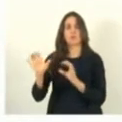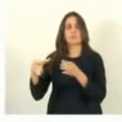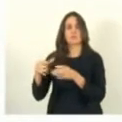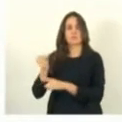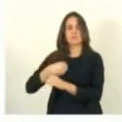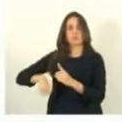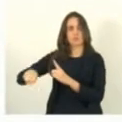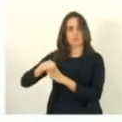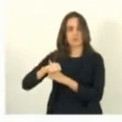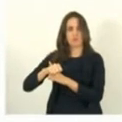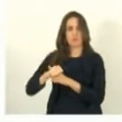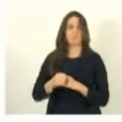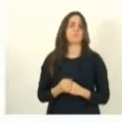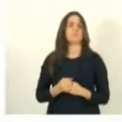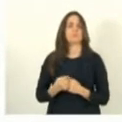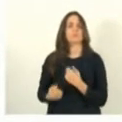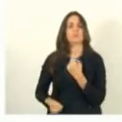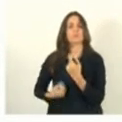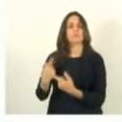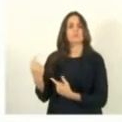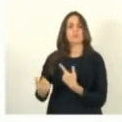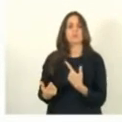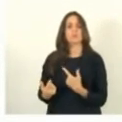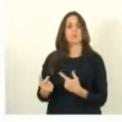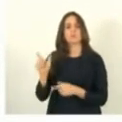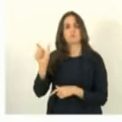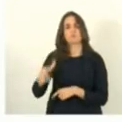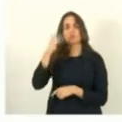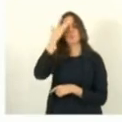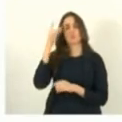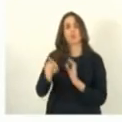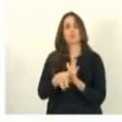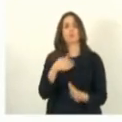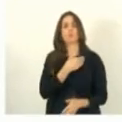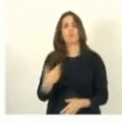ouvido até de agentes do próprio governo,